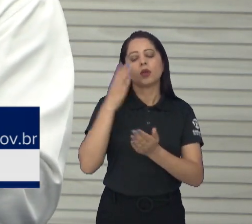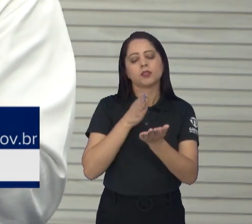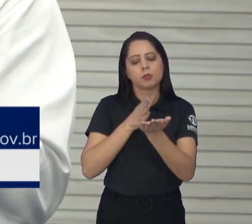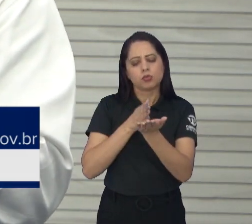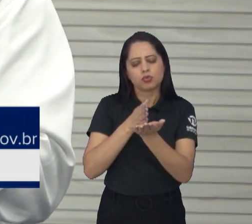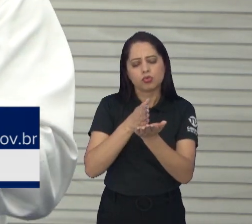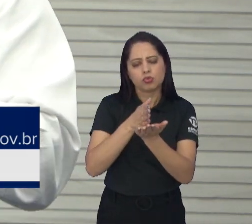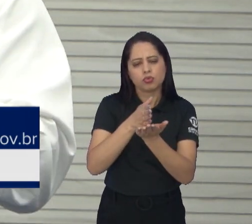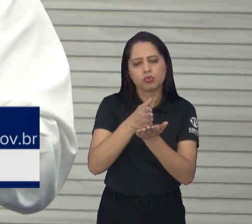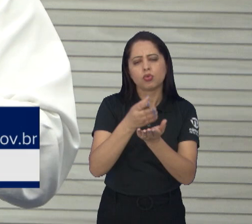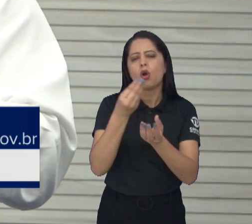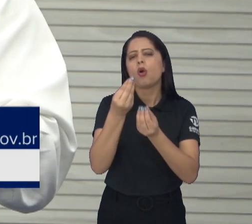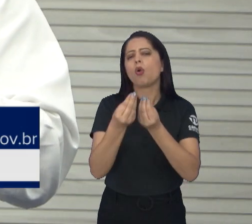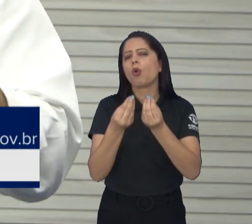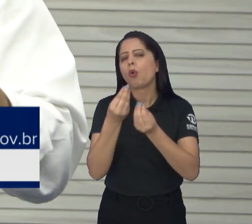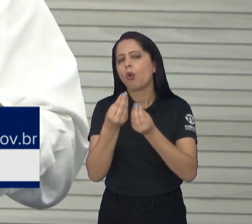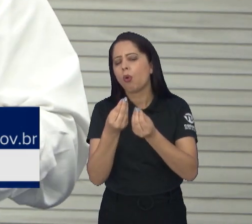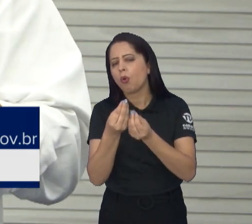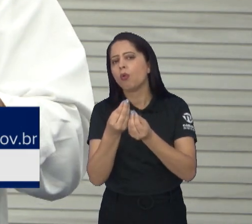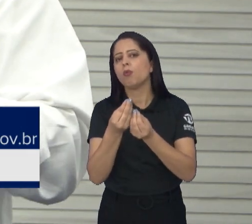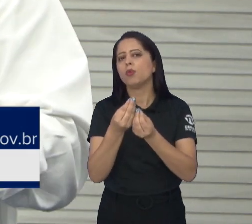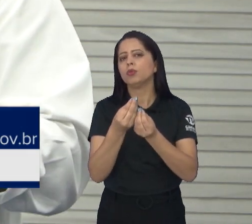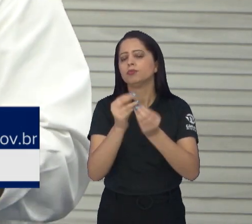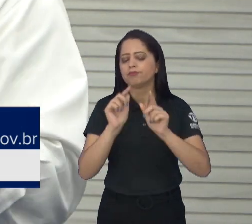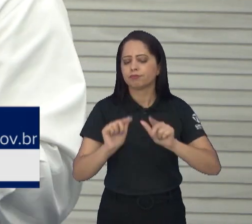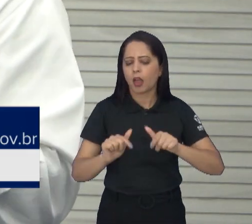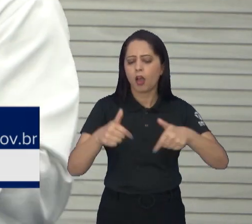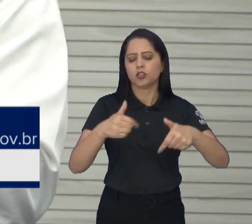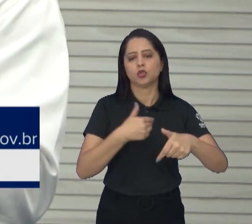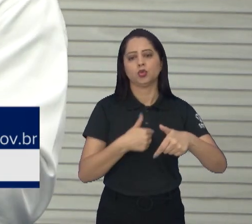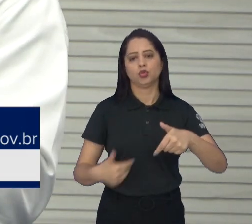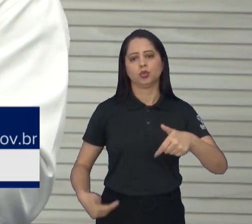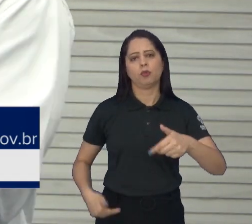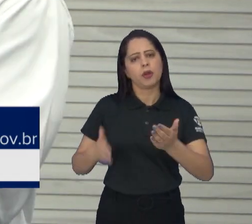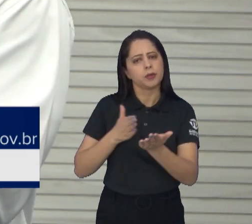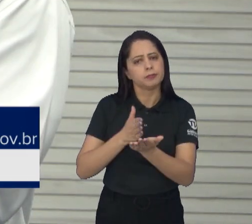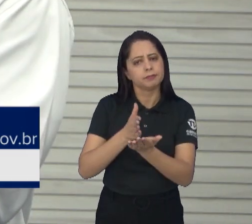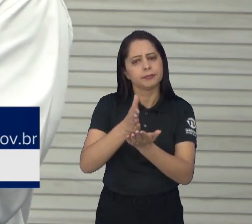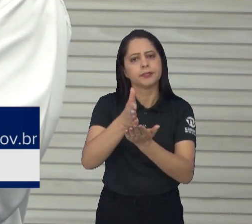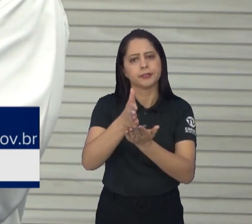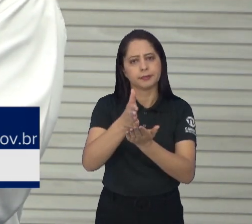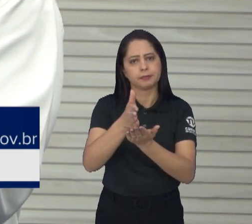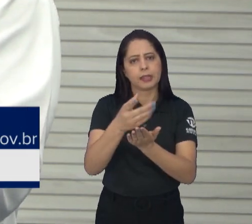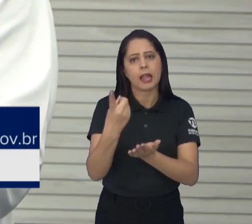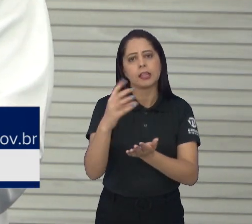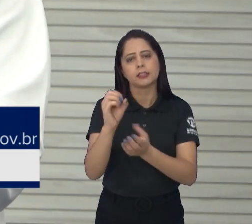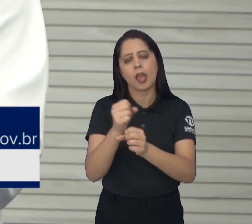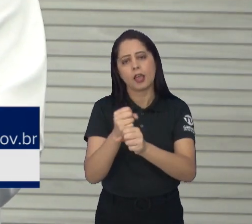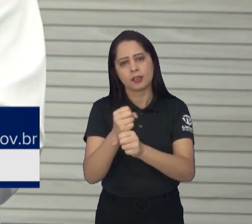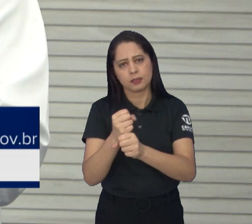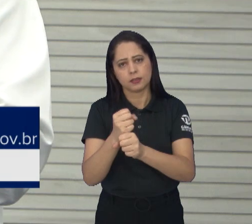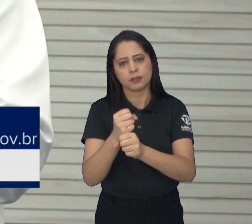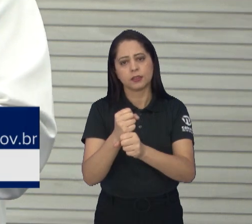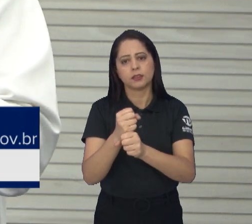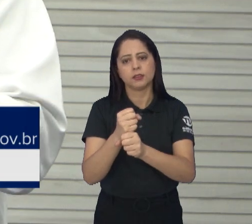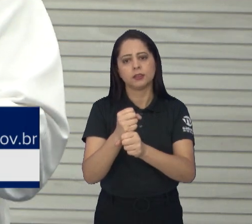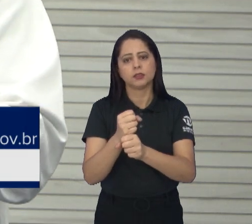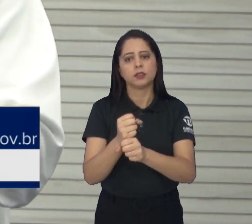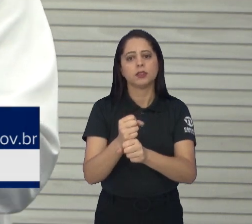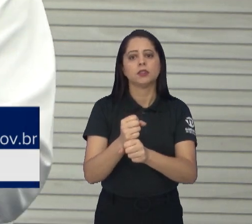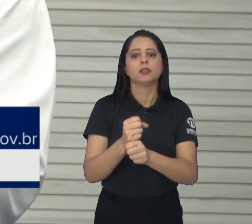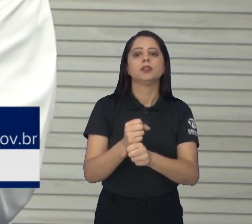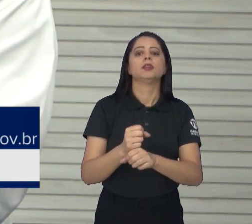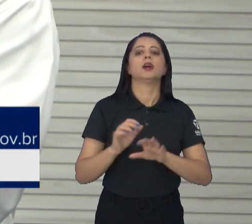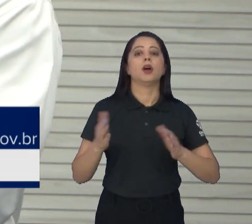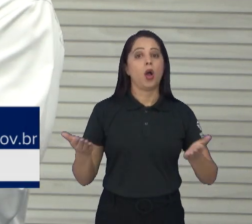esporte, as políticas públicas e esportivas da nossa cidade vai caminhar. E entender o diferencial de São